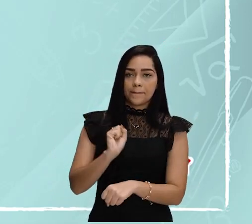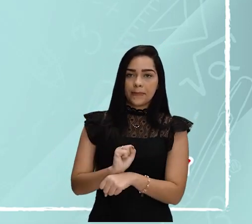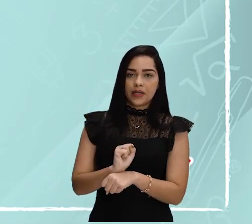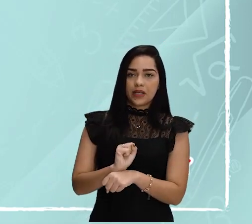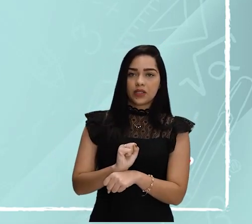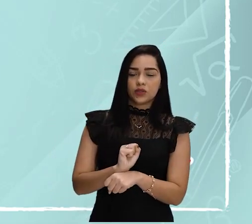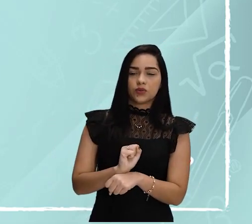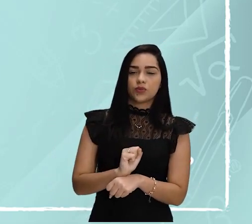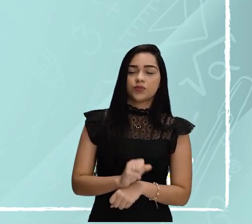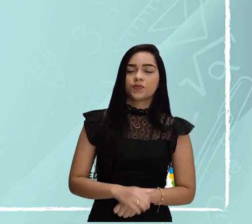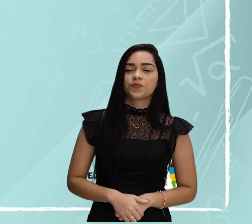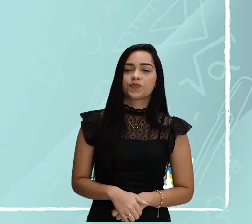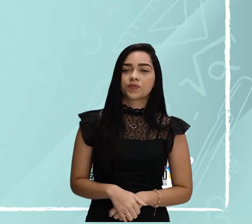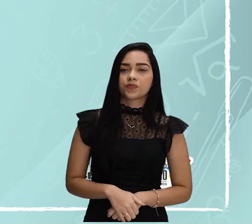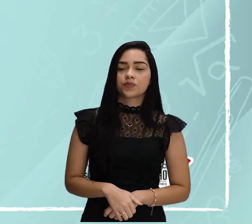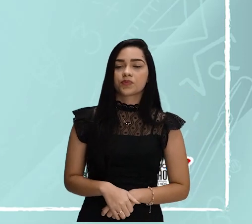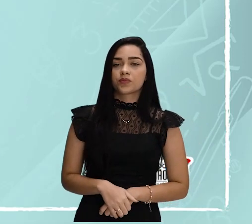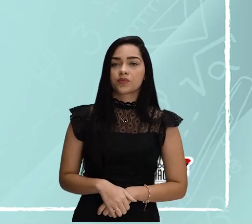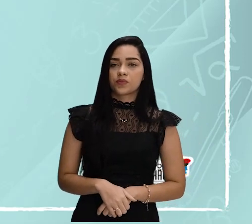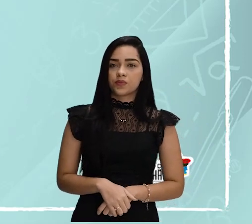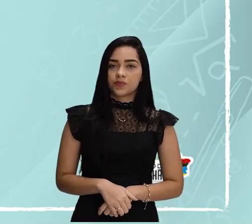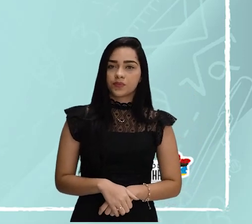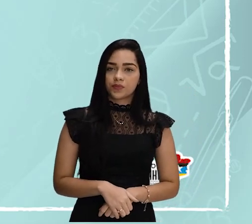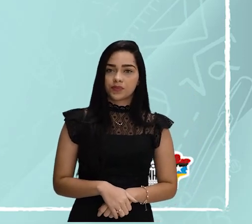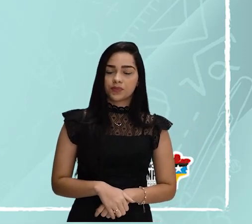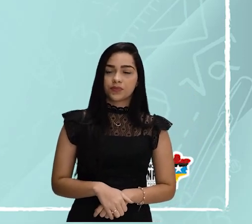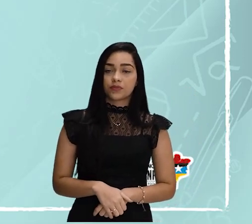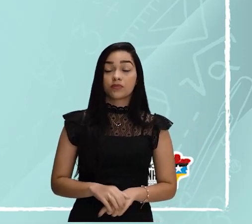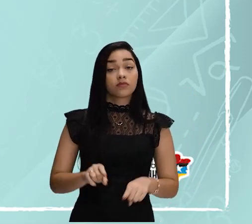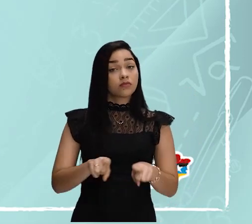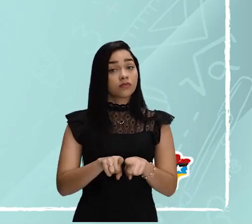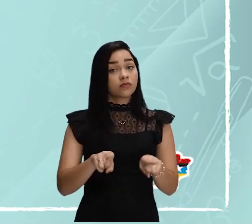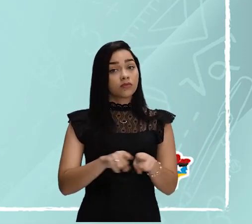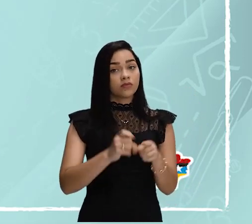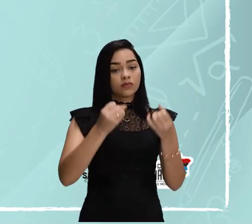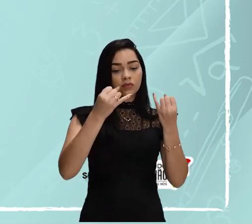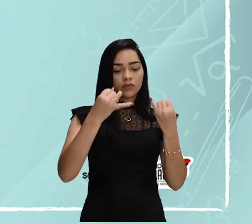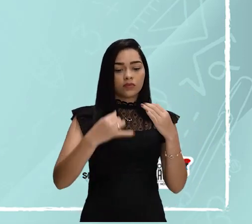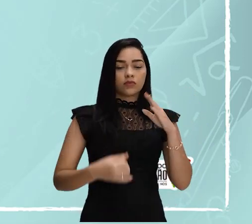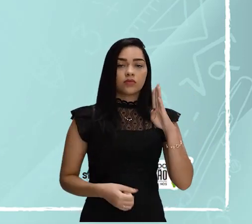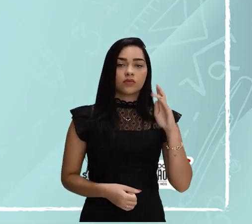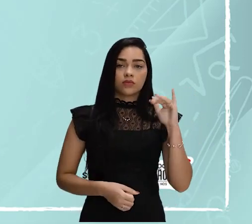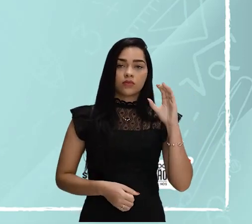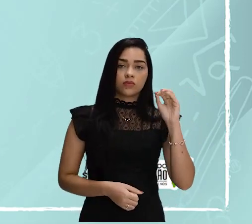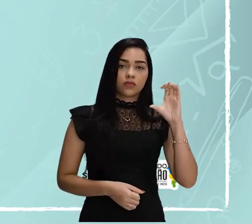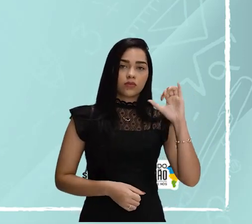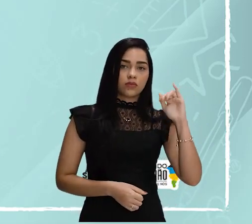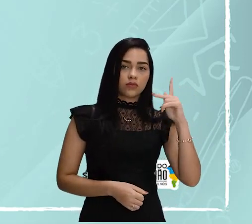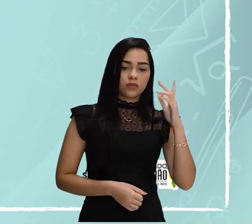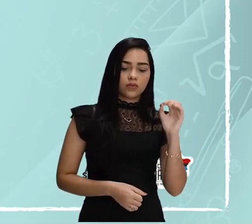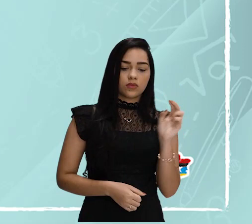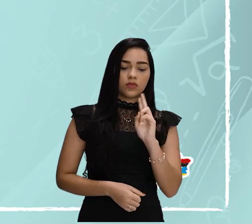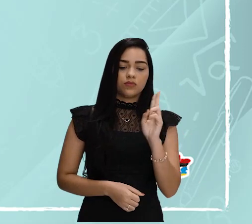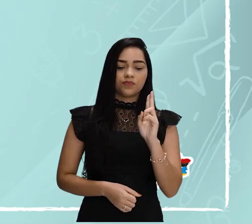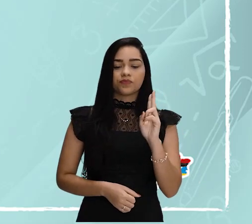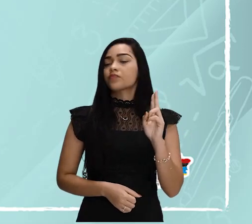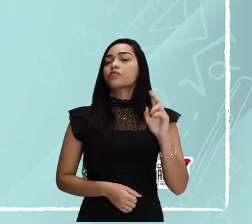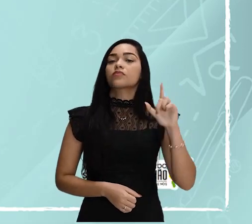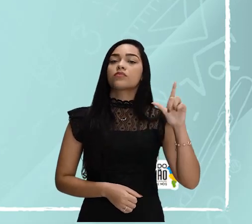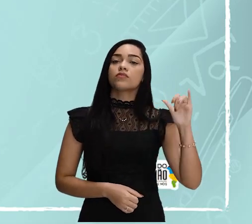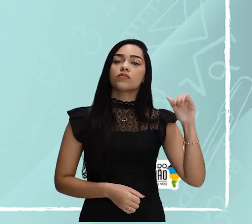no substrato, né? Falando agora do biociclo chamado